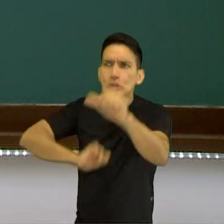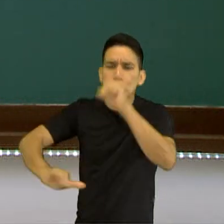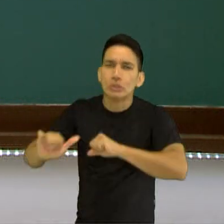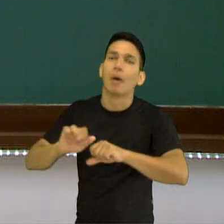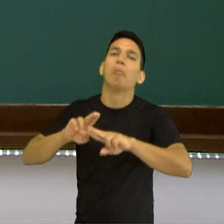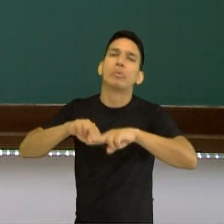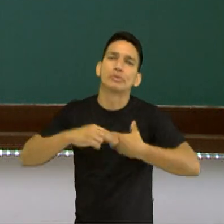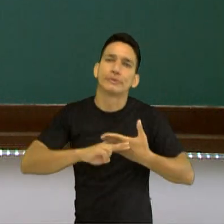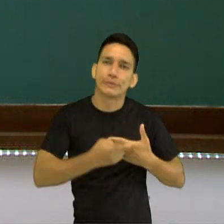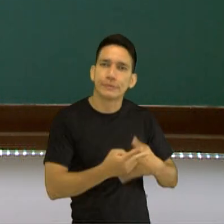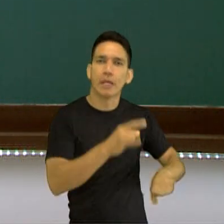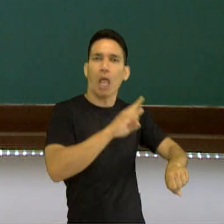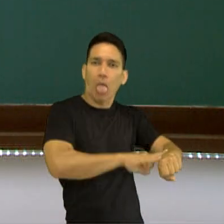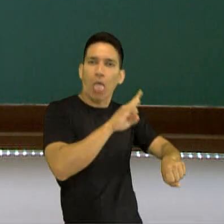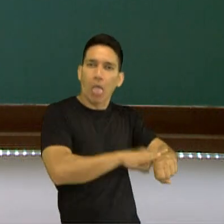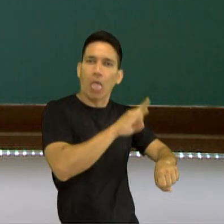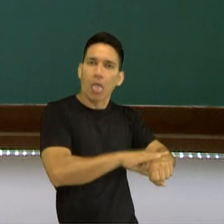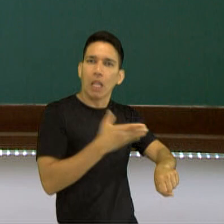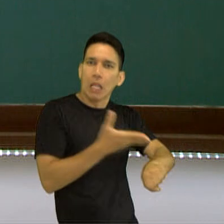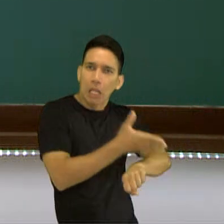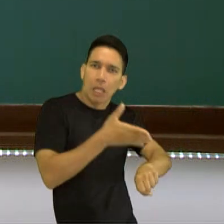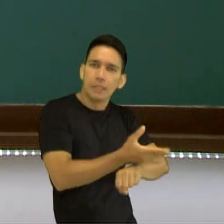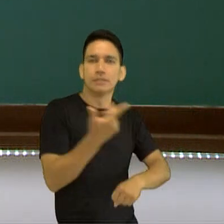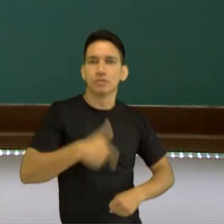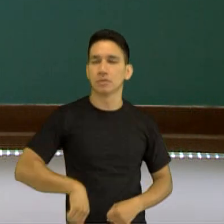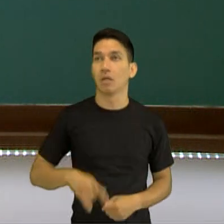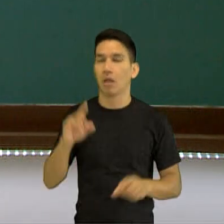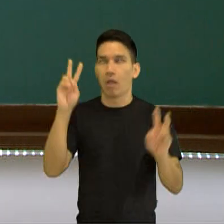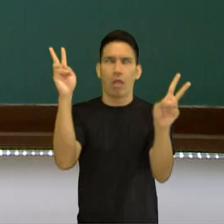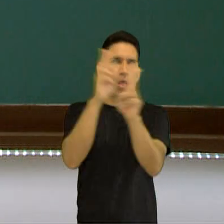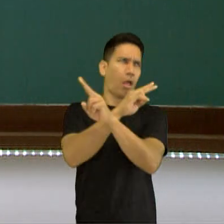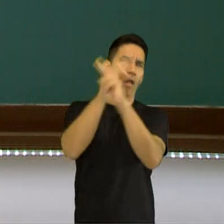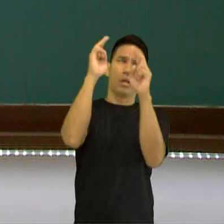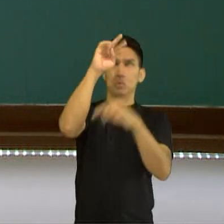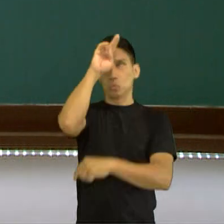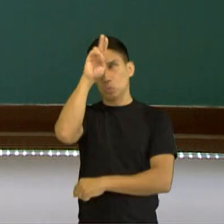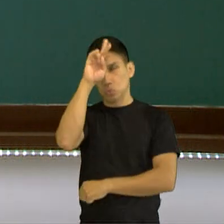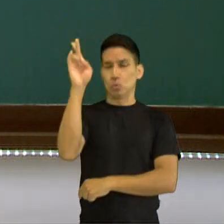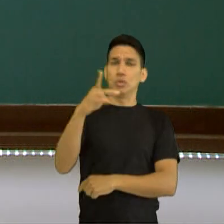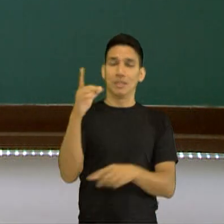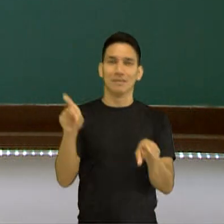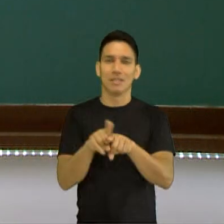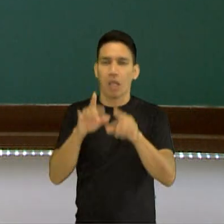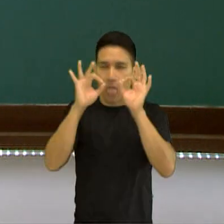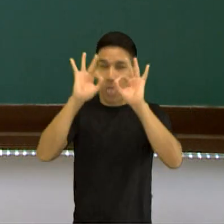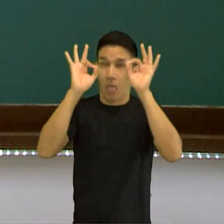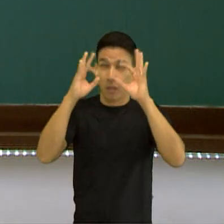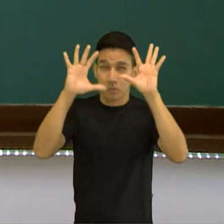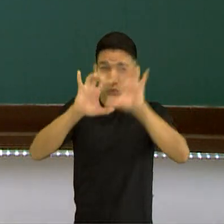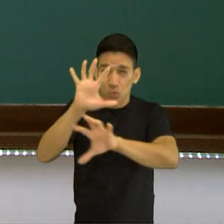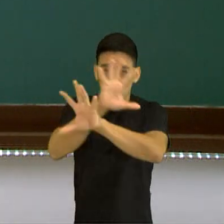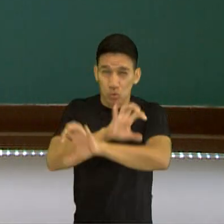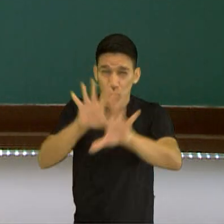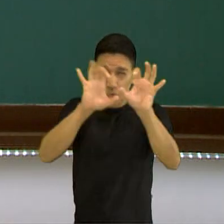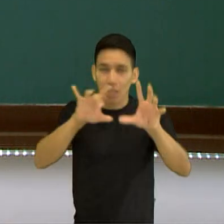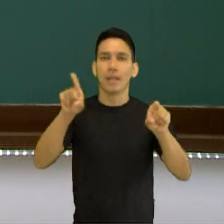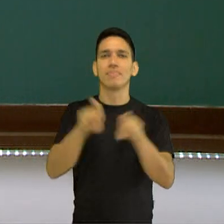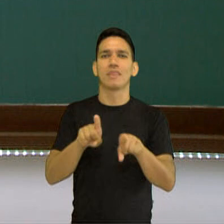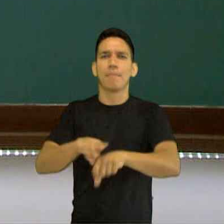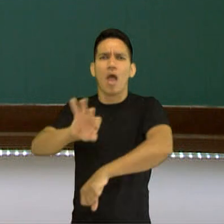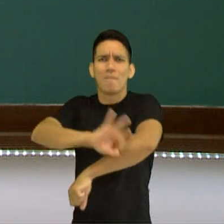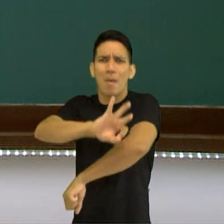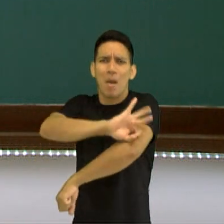mais, tontura, visão turva, visão embaçada e feridas que começam a demorar